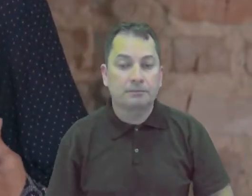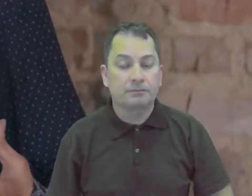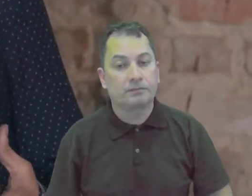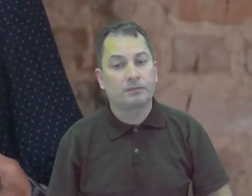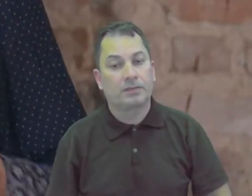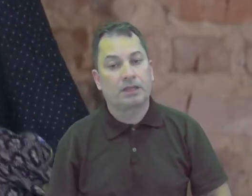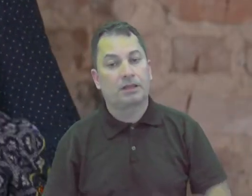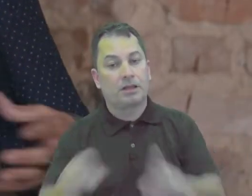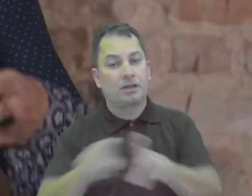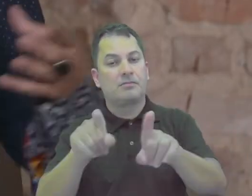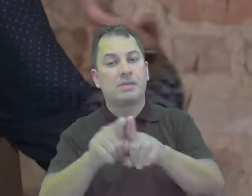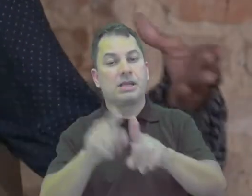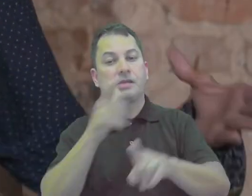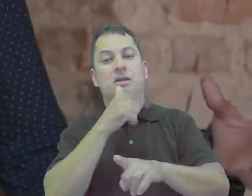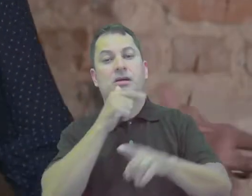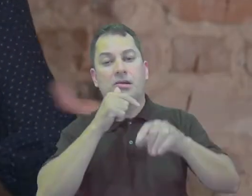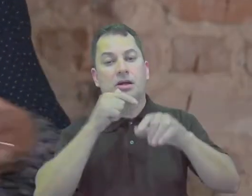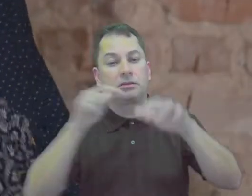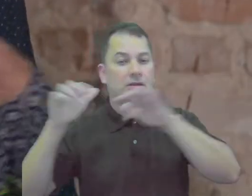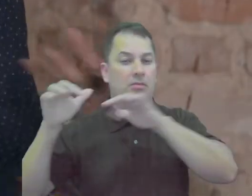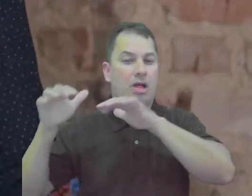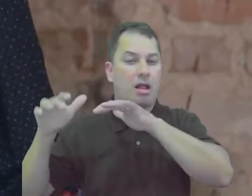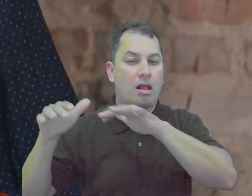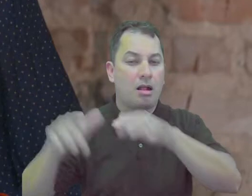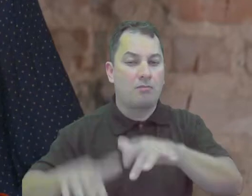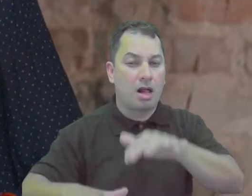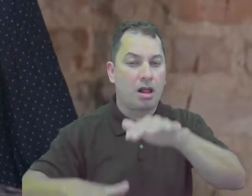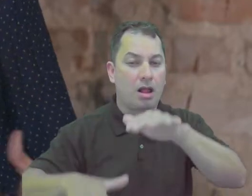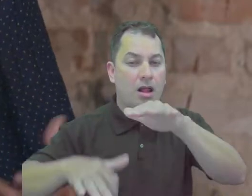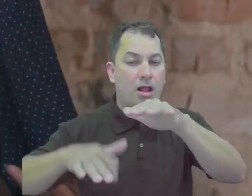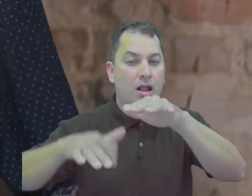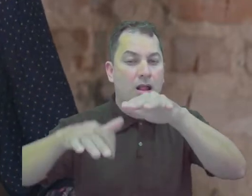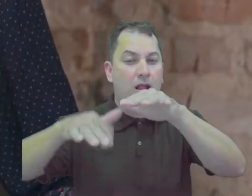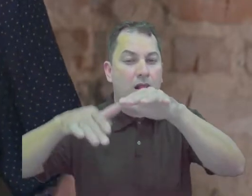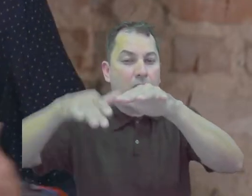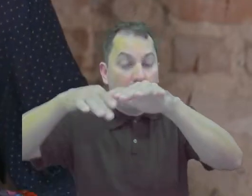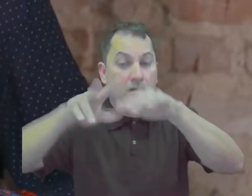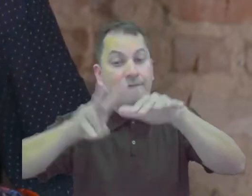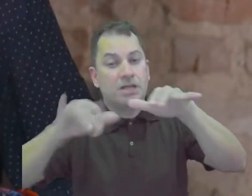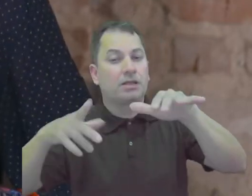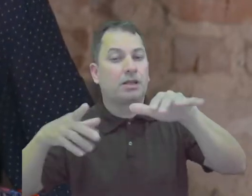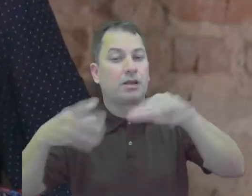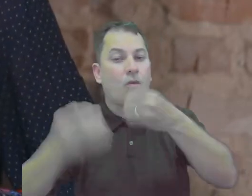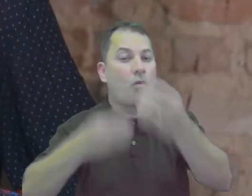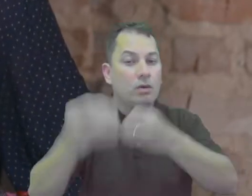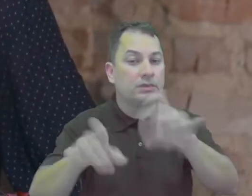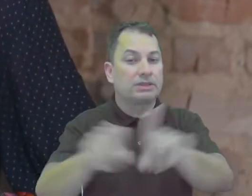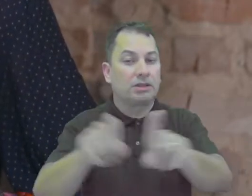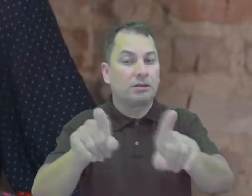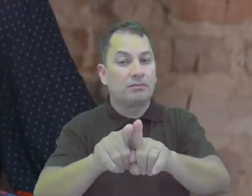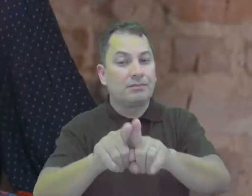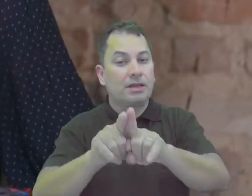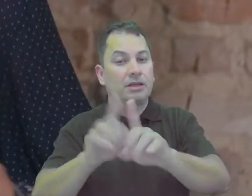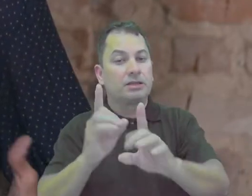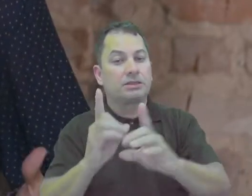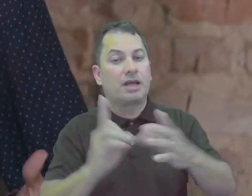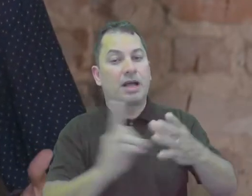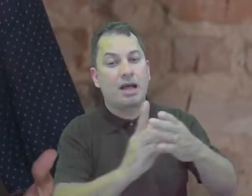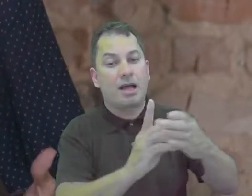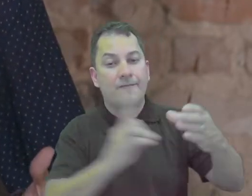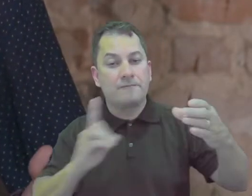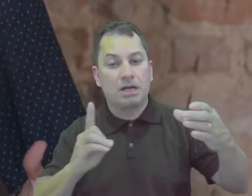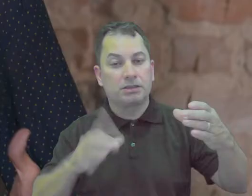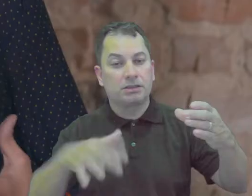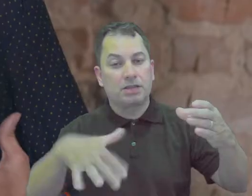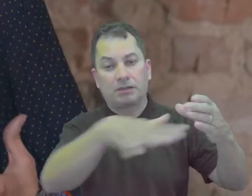estar longe da inundação que está botando em suspensão o esgoto, né, jogado de